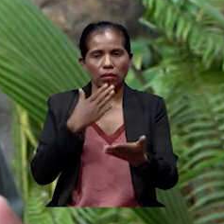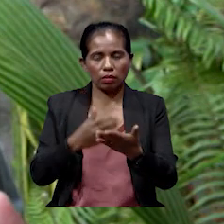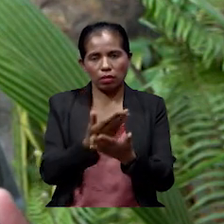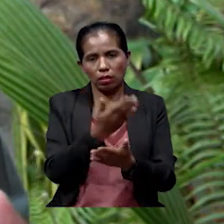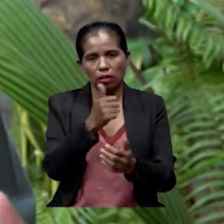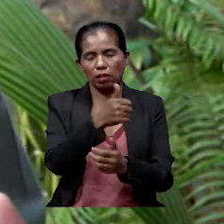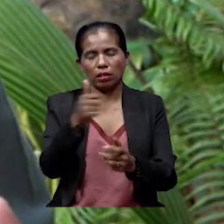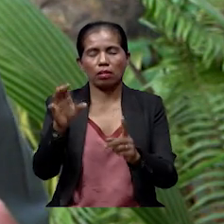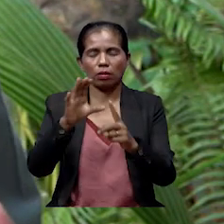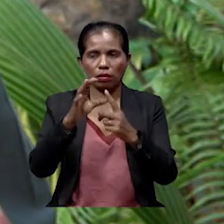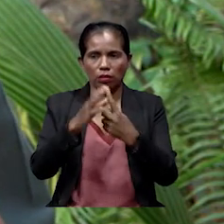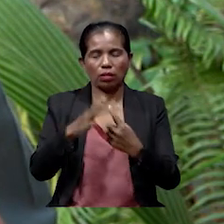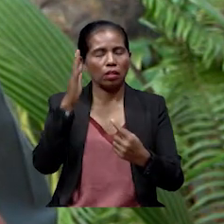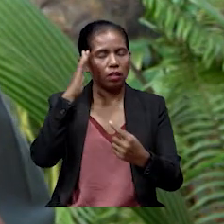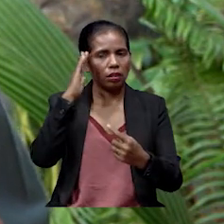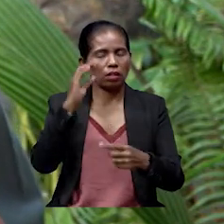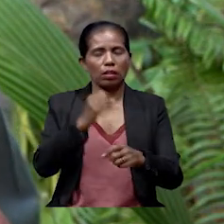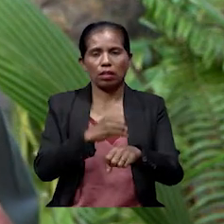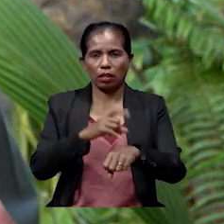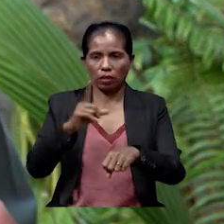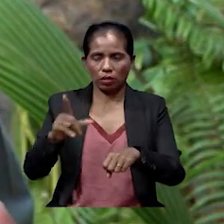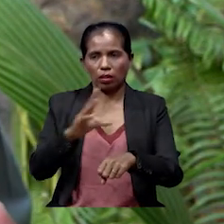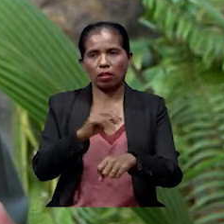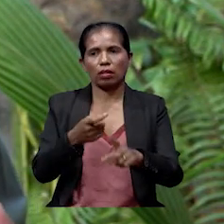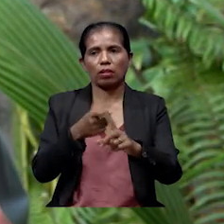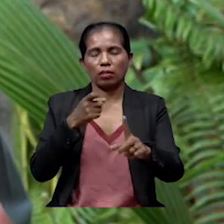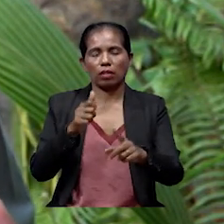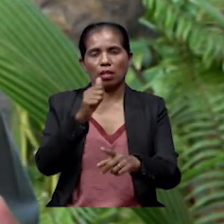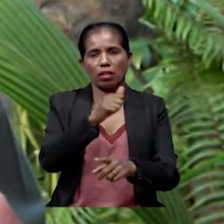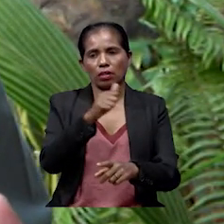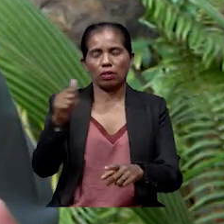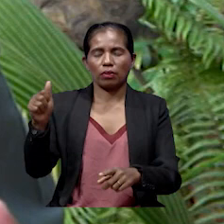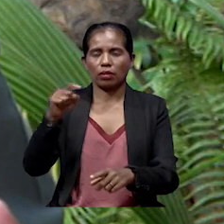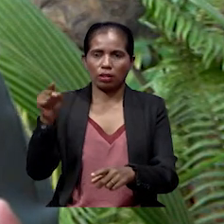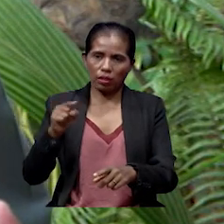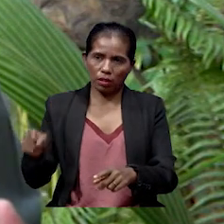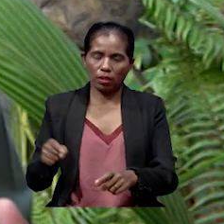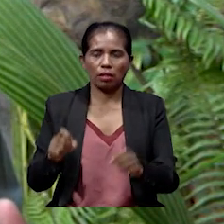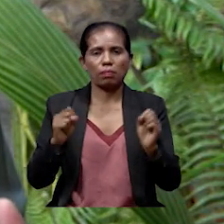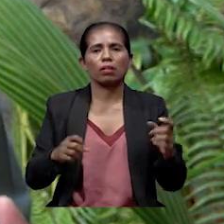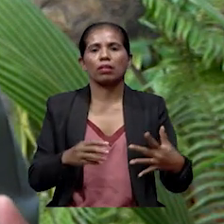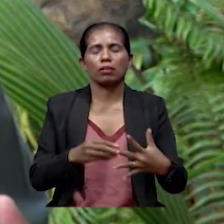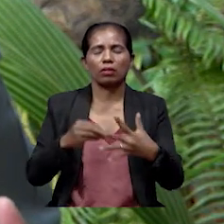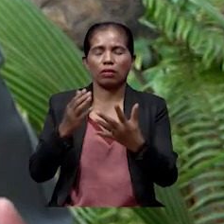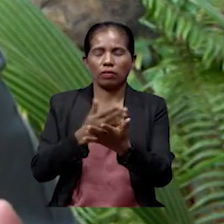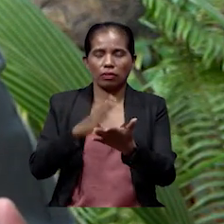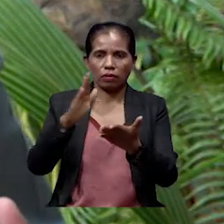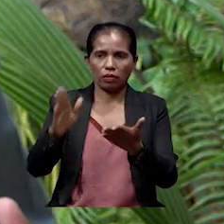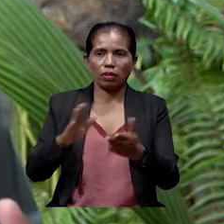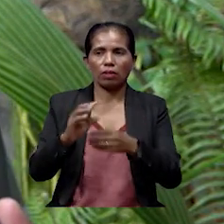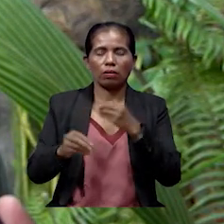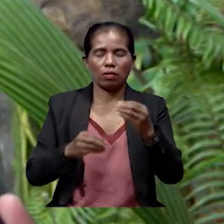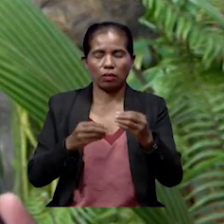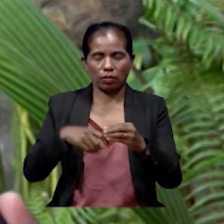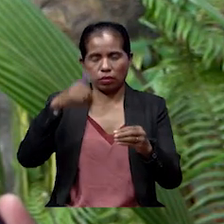geral. Conhece questões internacionais, ou A ou Z, balo especialização e questões de